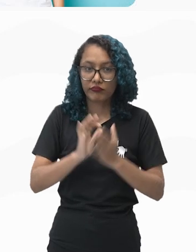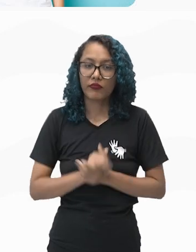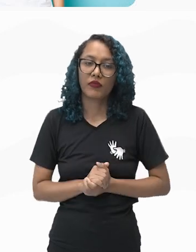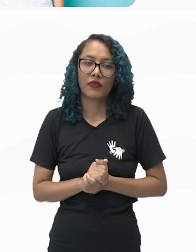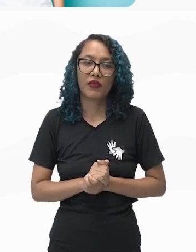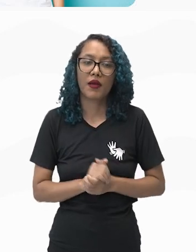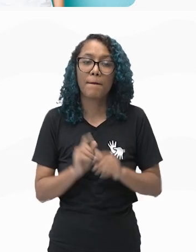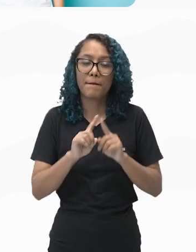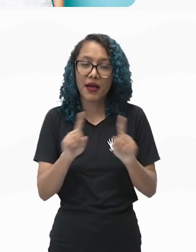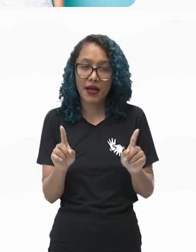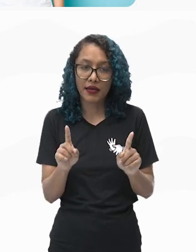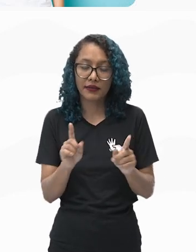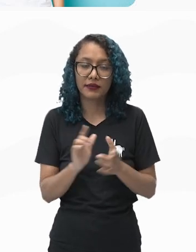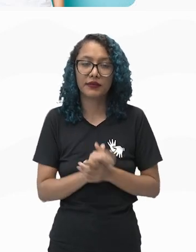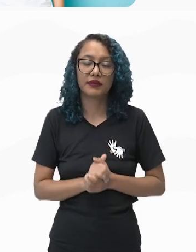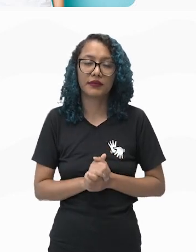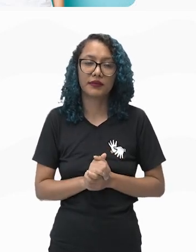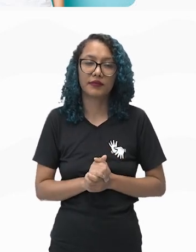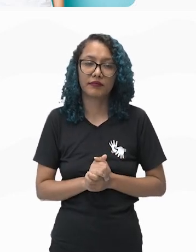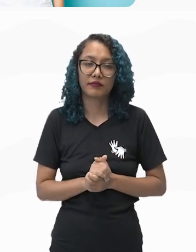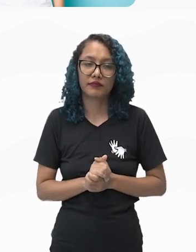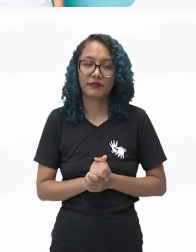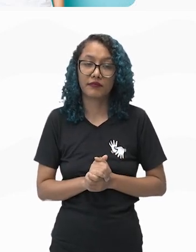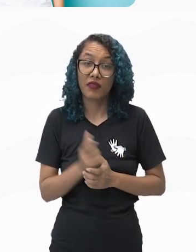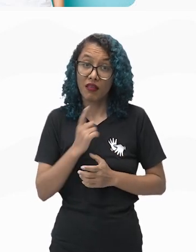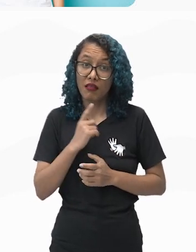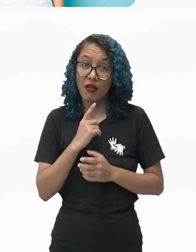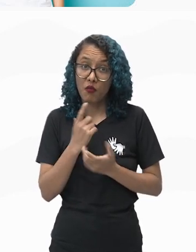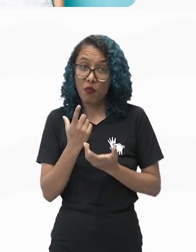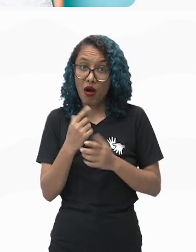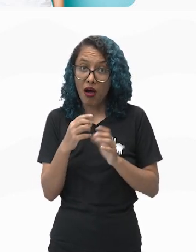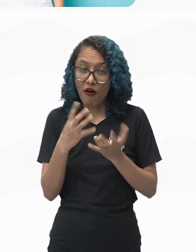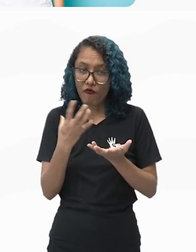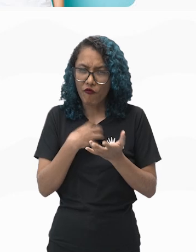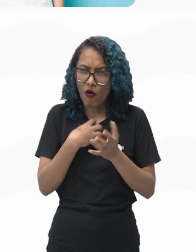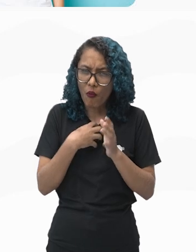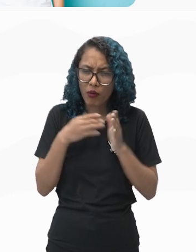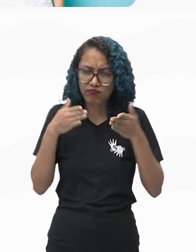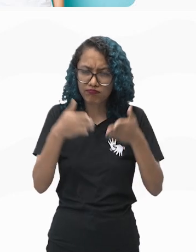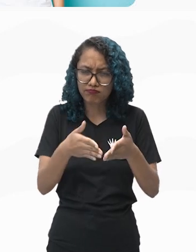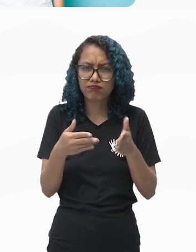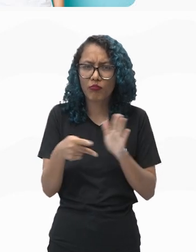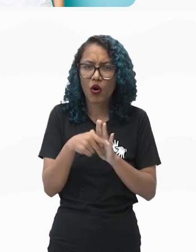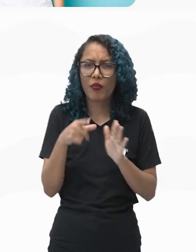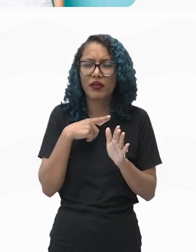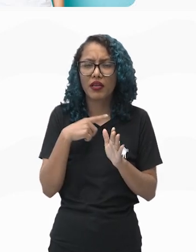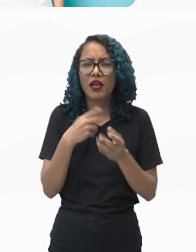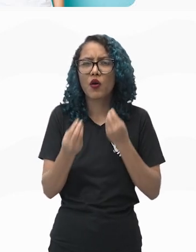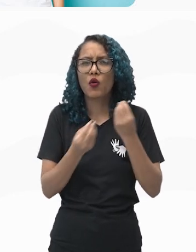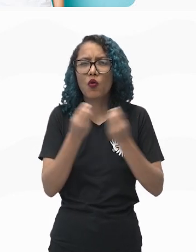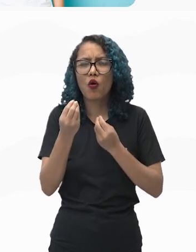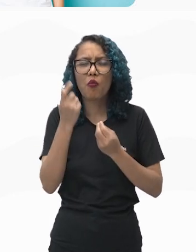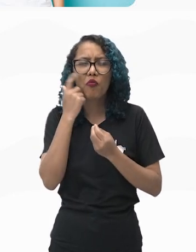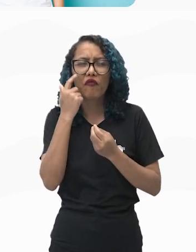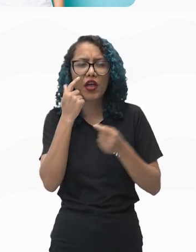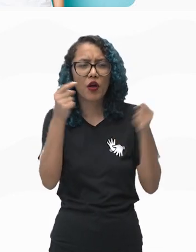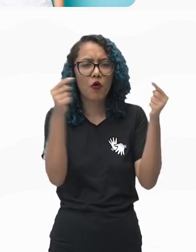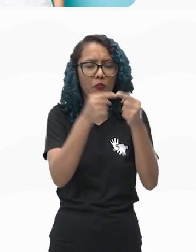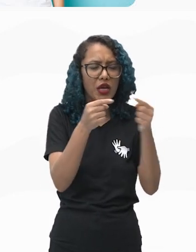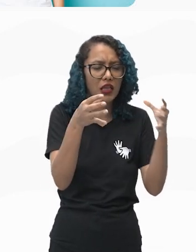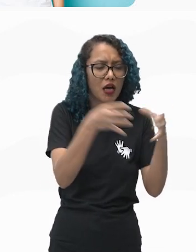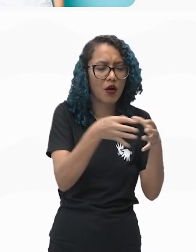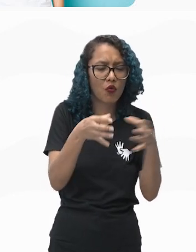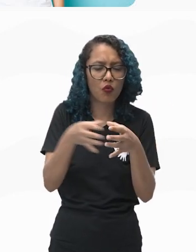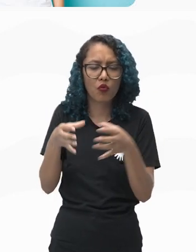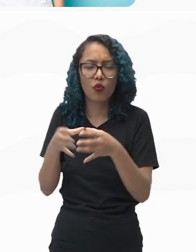professor? Exatamente. E como que o IBGE vai dizer que você é branco, que você é preto,